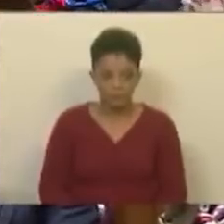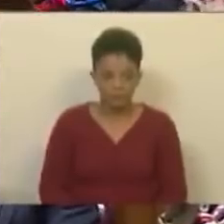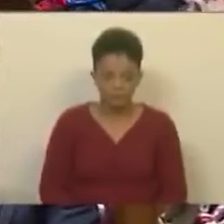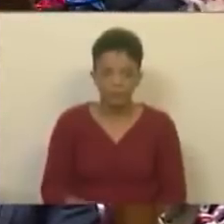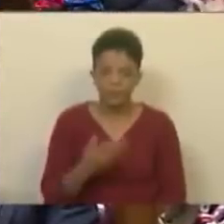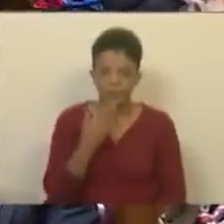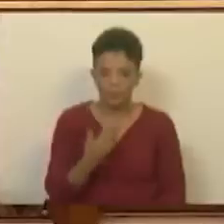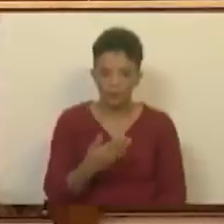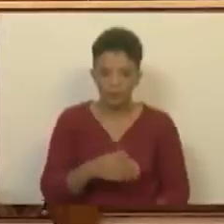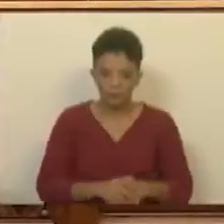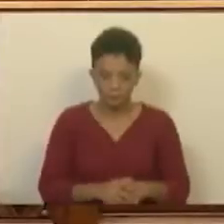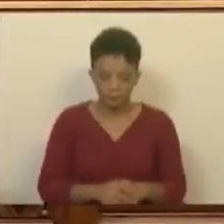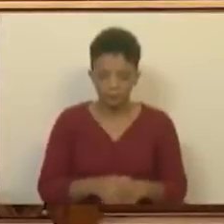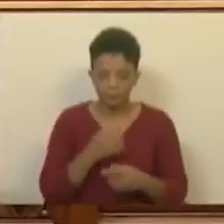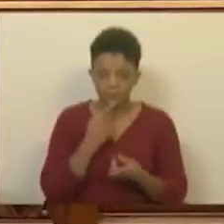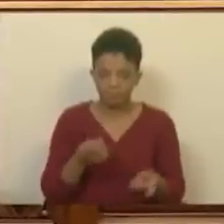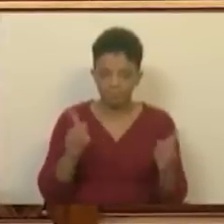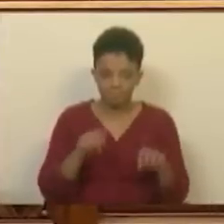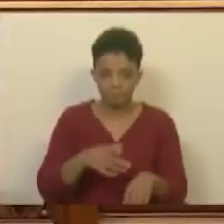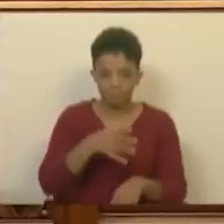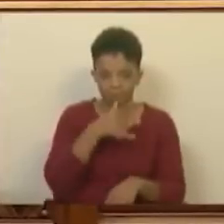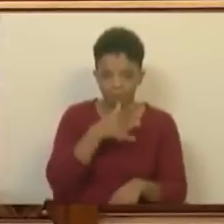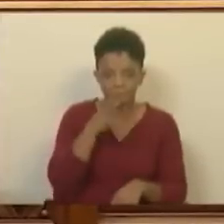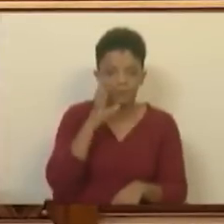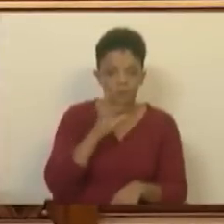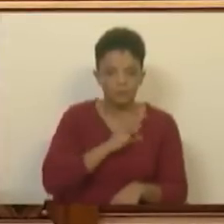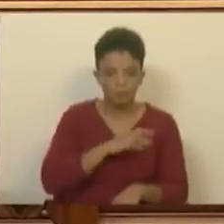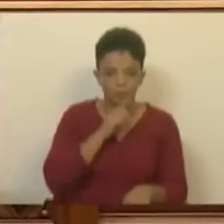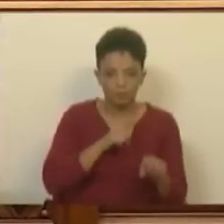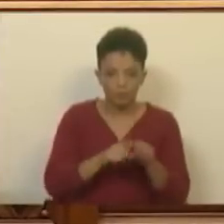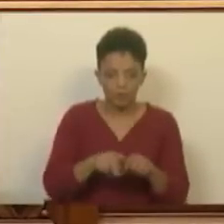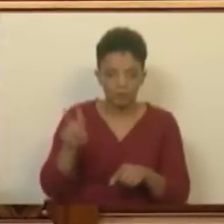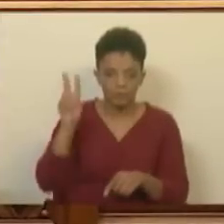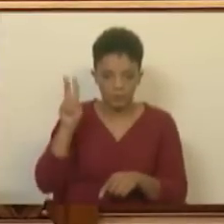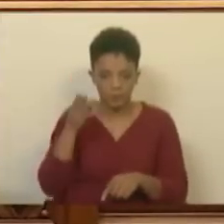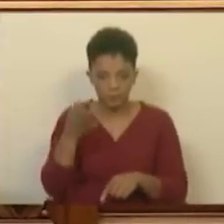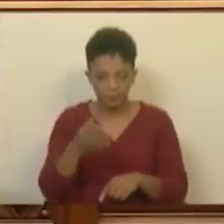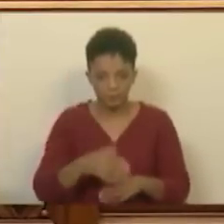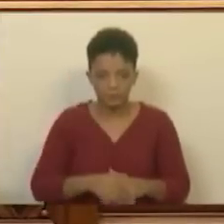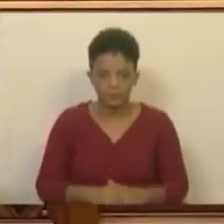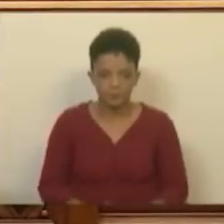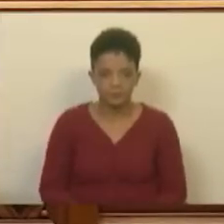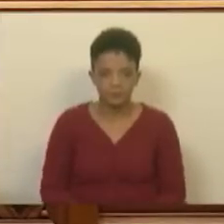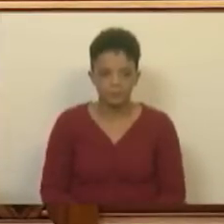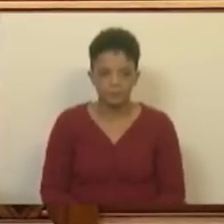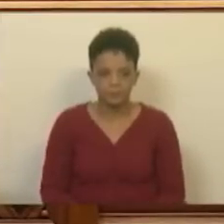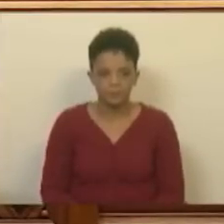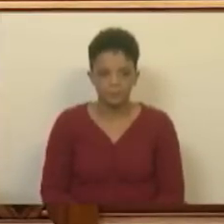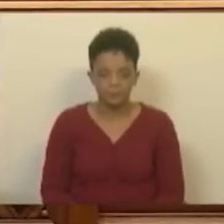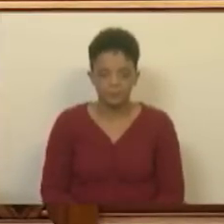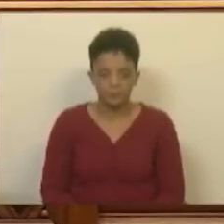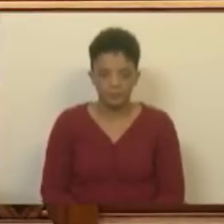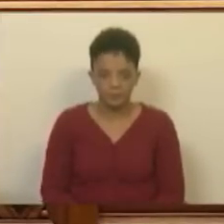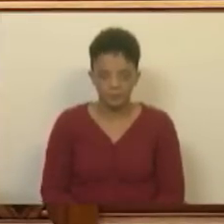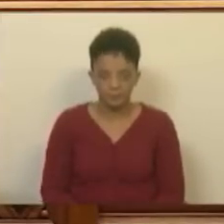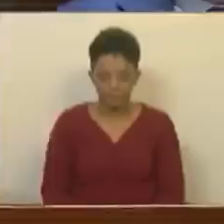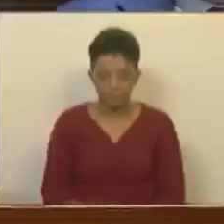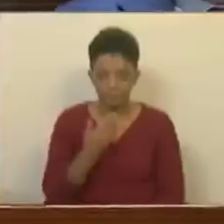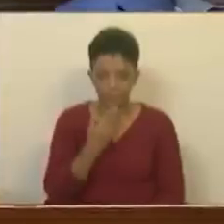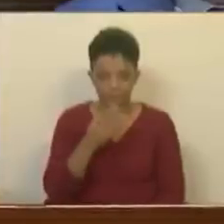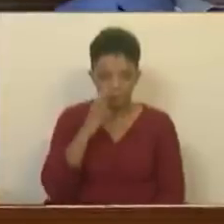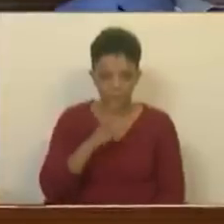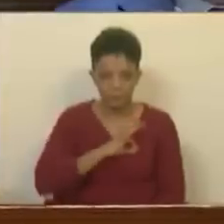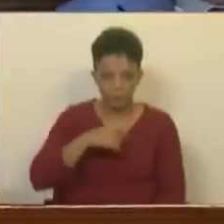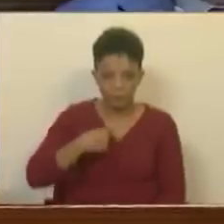Muito obrigado tem de novo a palavra o senhor Deputado Joaquim Miranda Sarmento do grupo parlamentar do PSD Muito obrigado